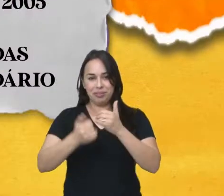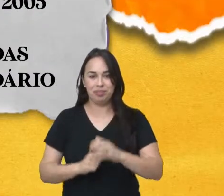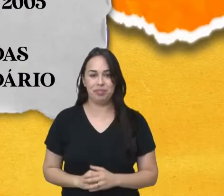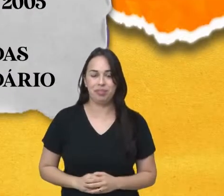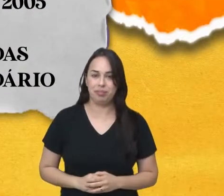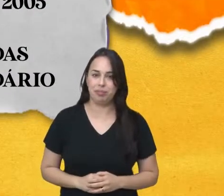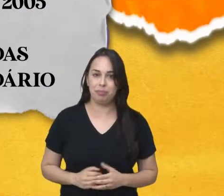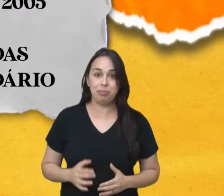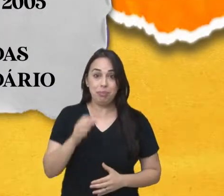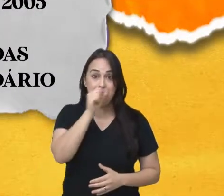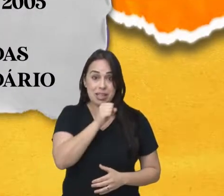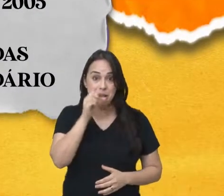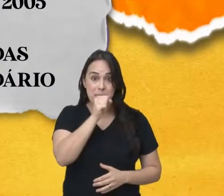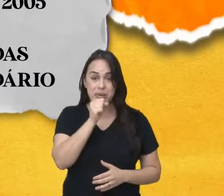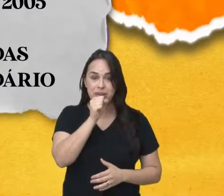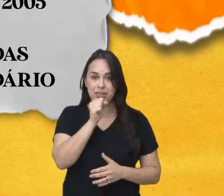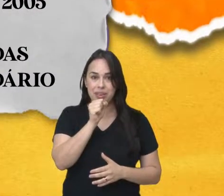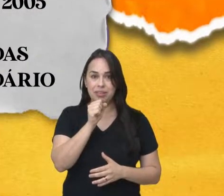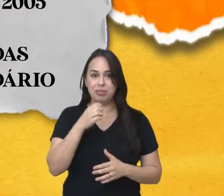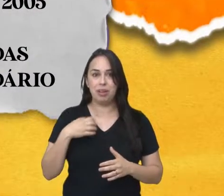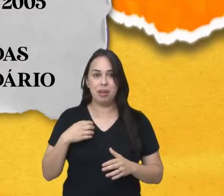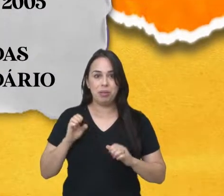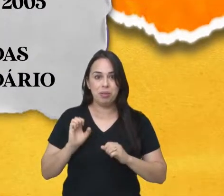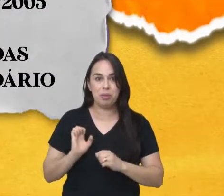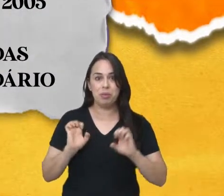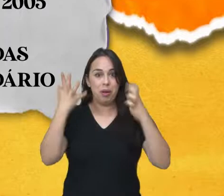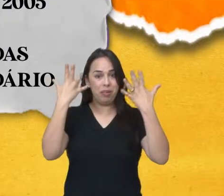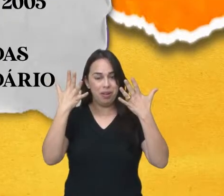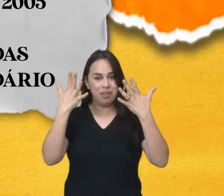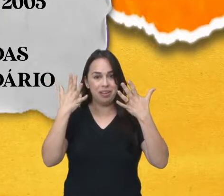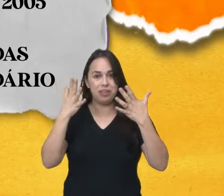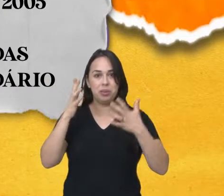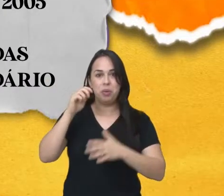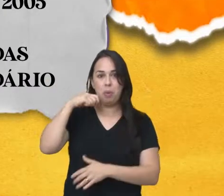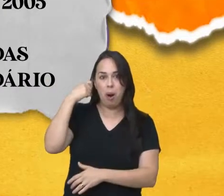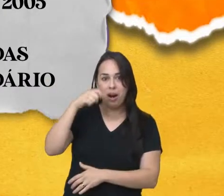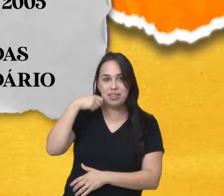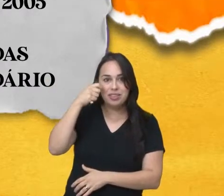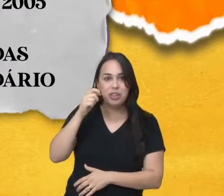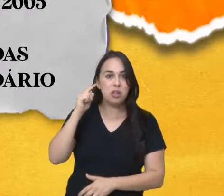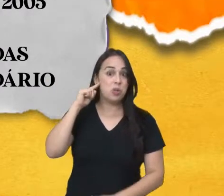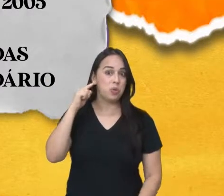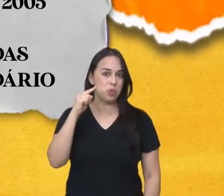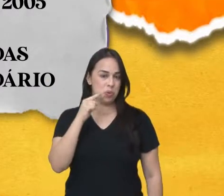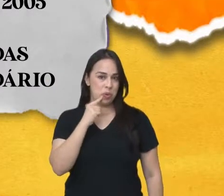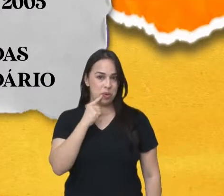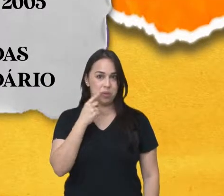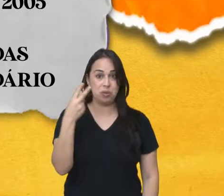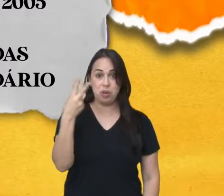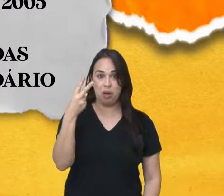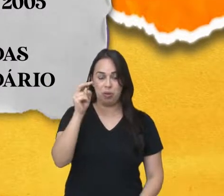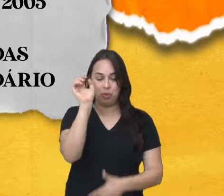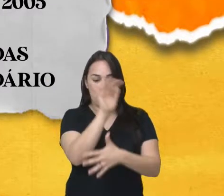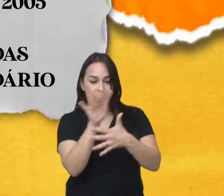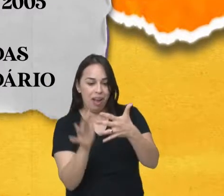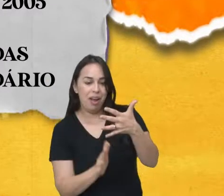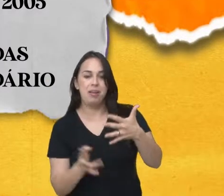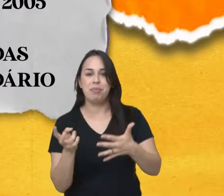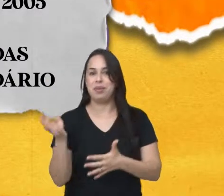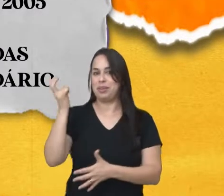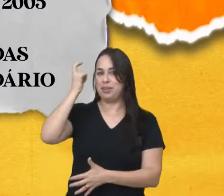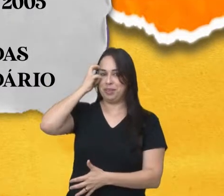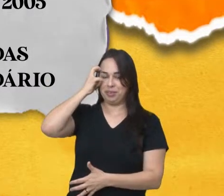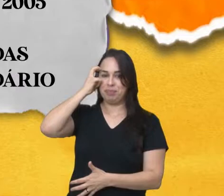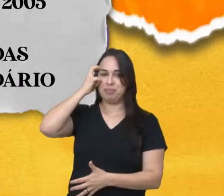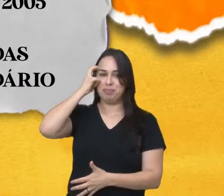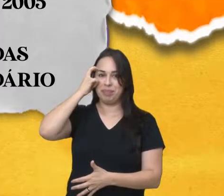E neste sábado teremos um espetáculo apresentado por artistas surdos. Em sua segunda edição, o Libras